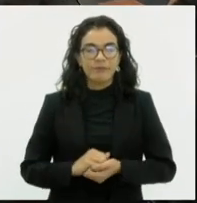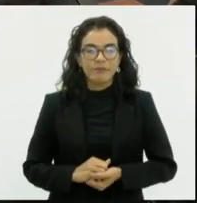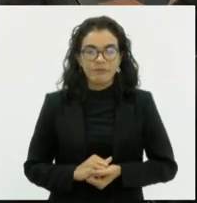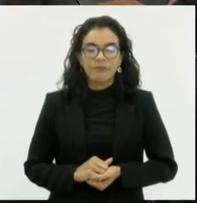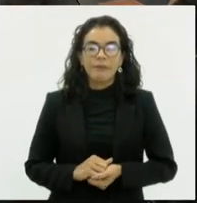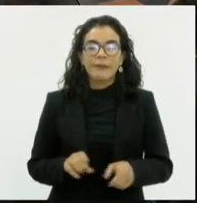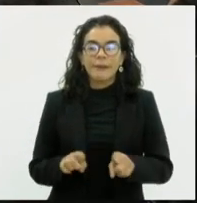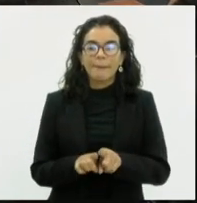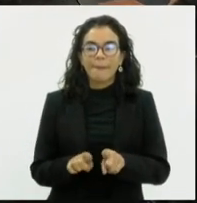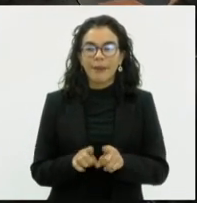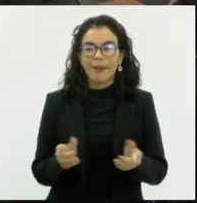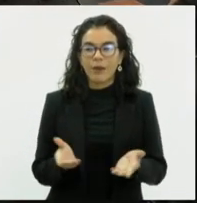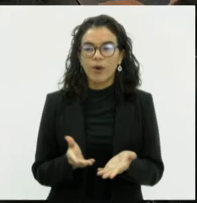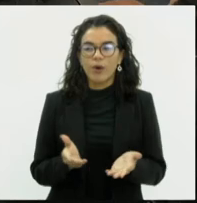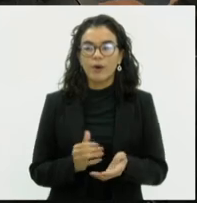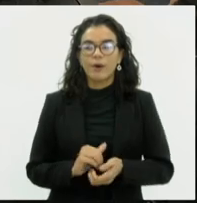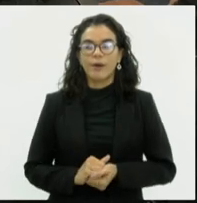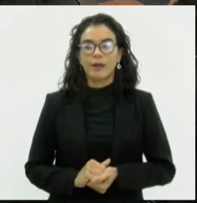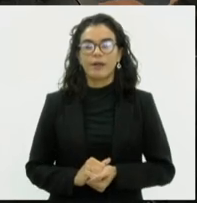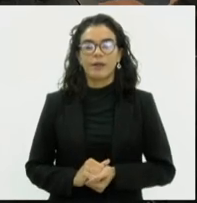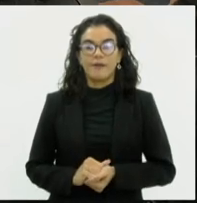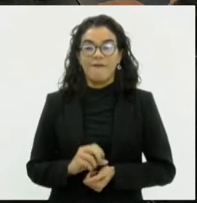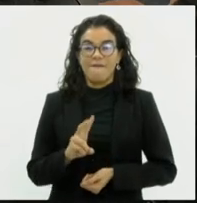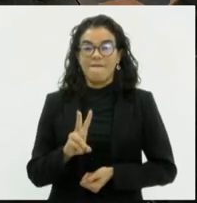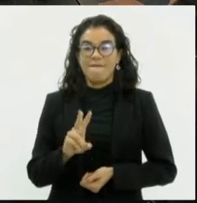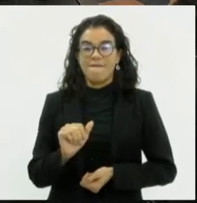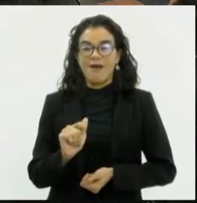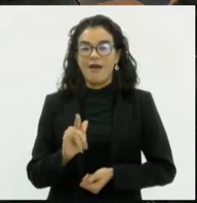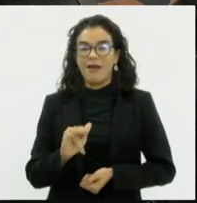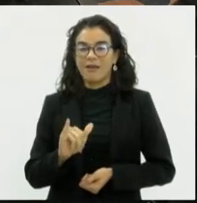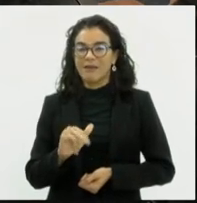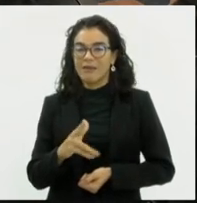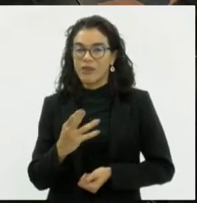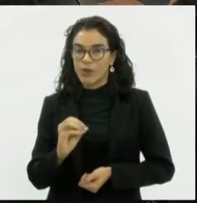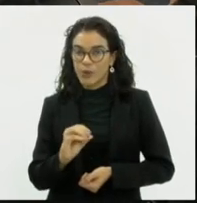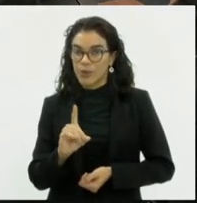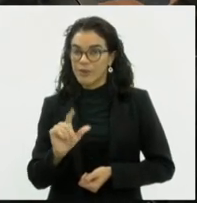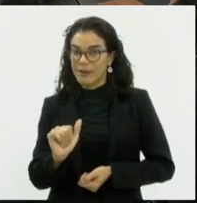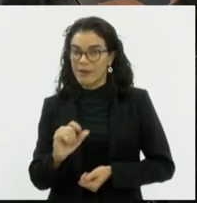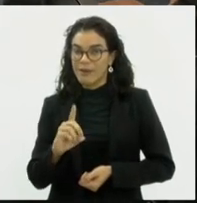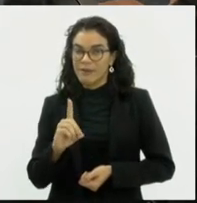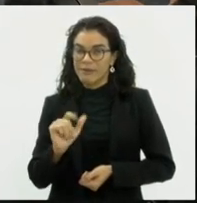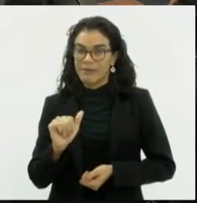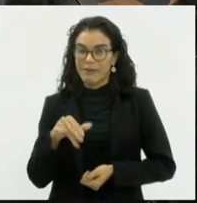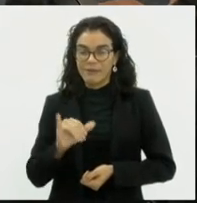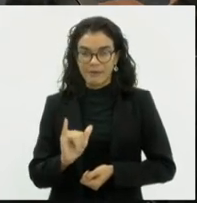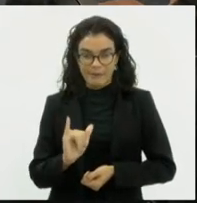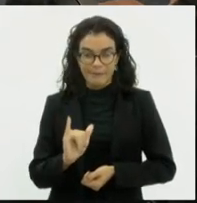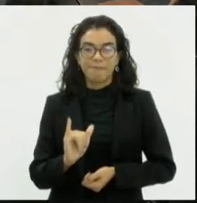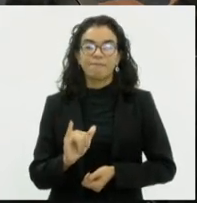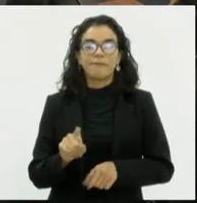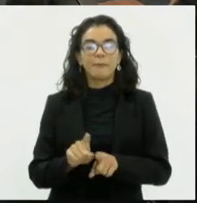ser o Vaguinho da Dani também. É isso aí, a